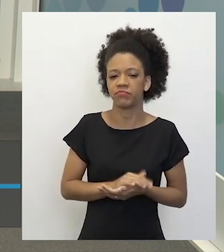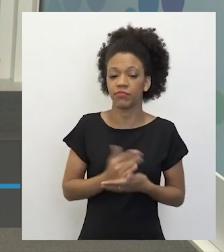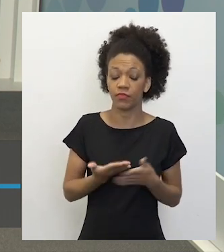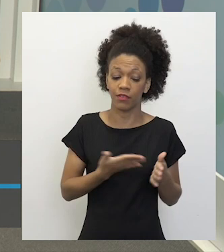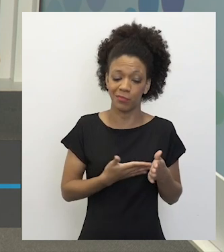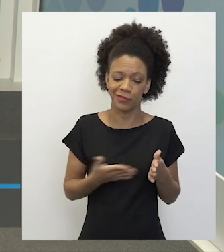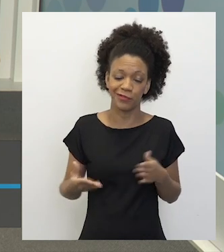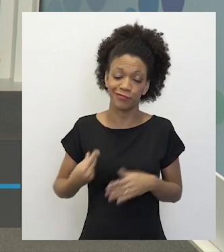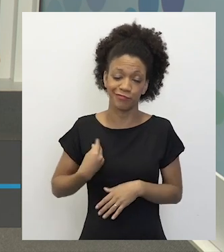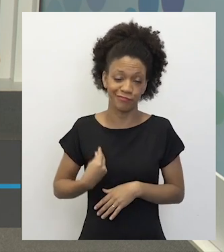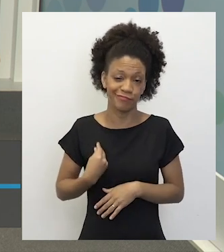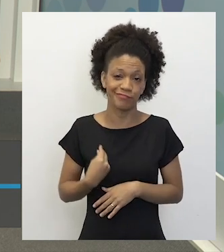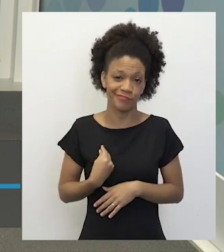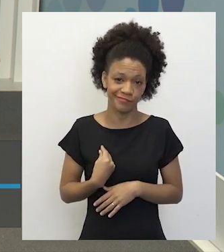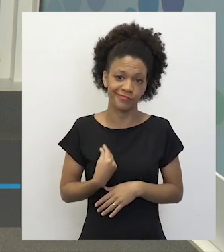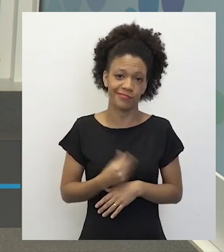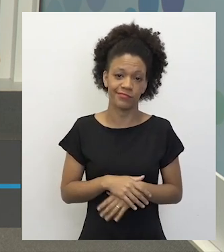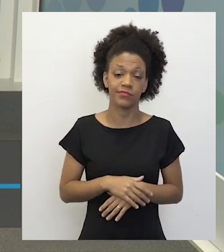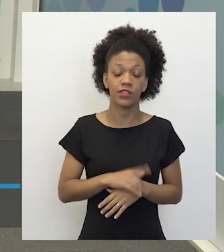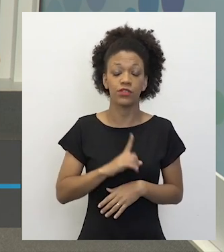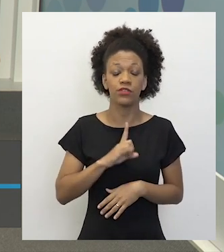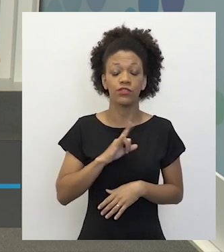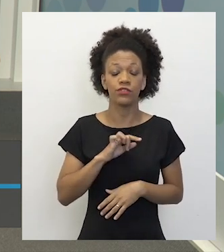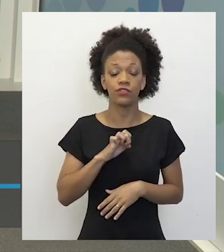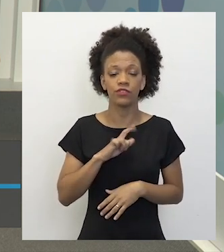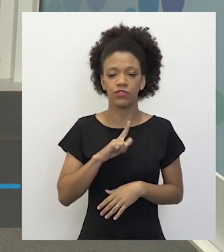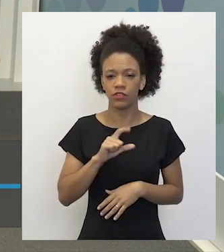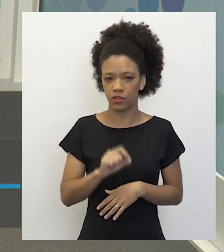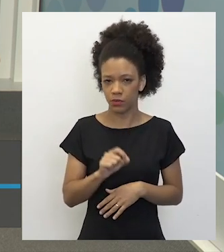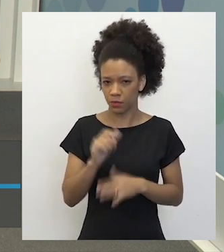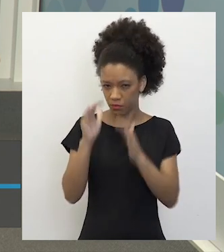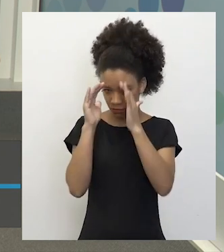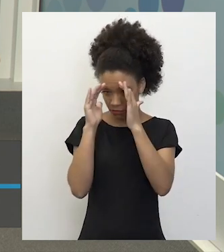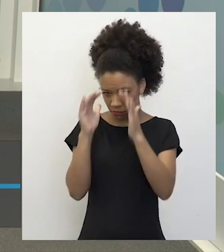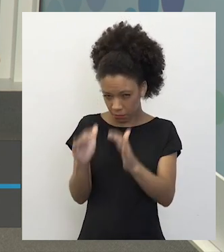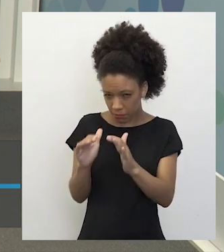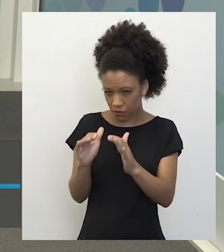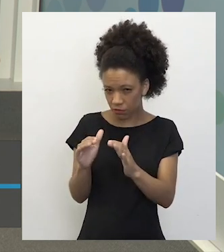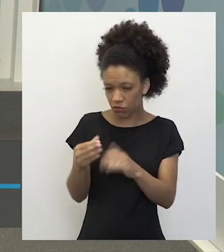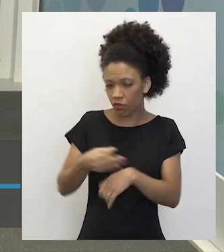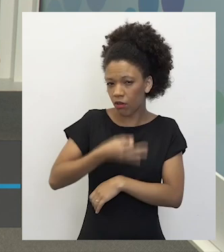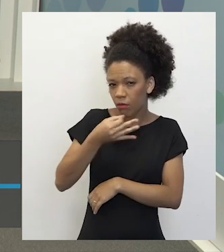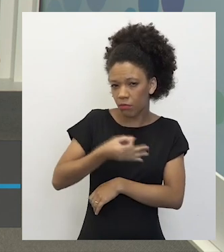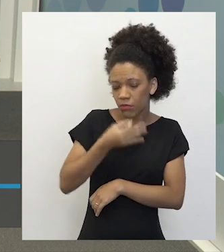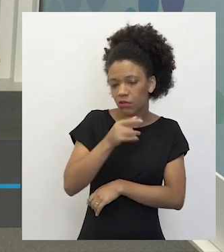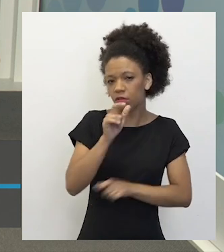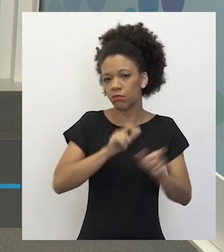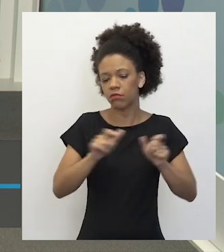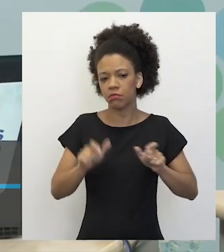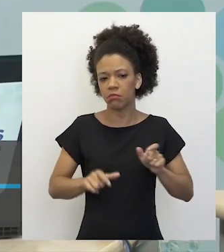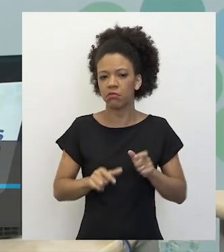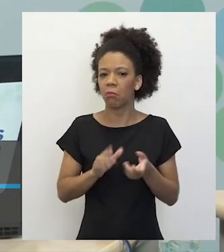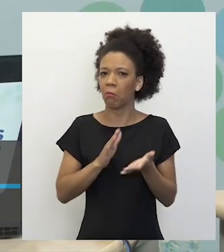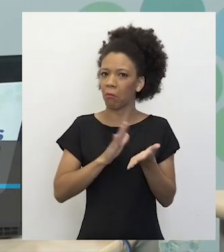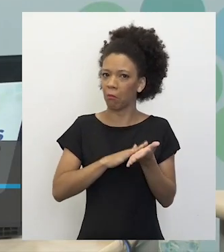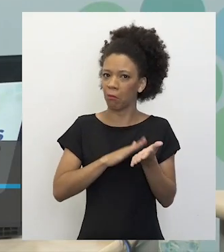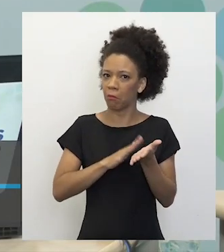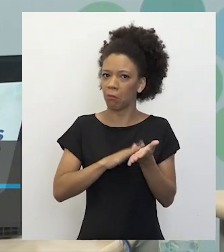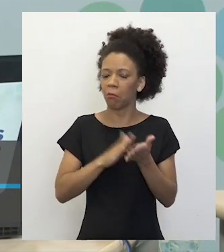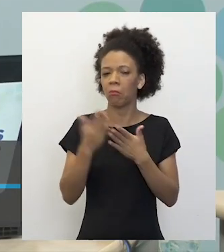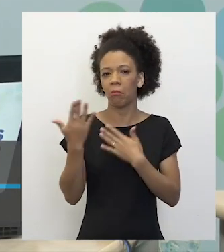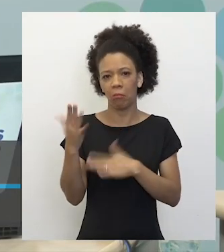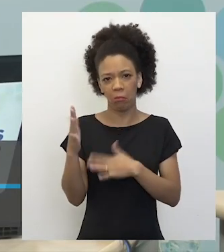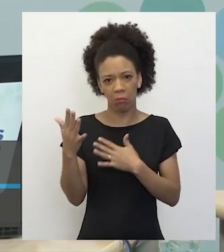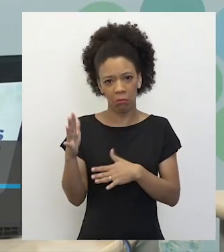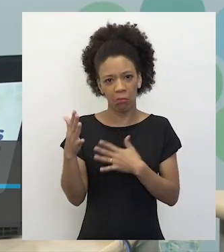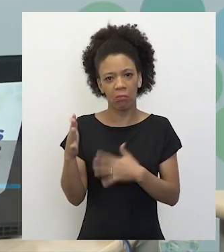que estamos vivendo, né? E o Diego colocou, respeite a opinião dos outros. Muito bem, gente, muito bom para o sexto ano, olha, estão